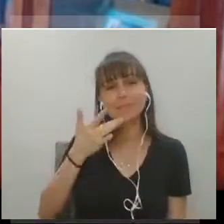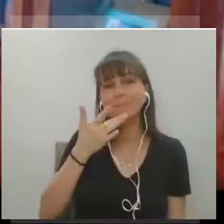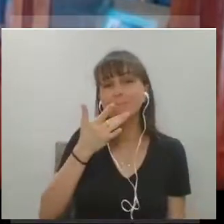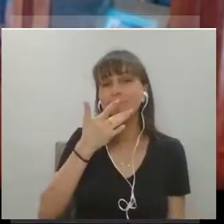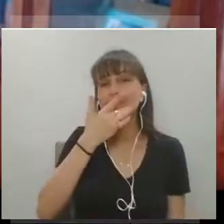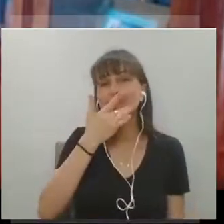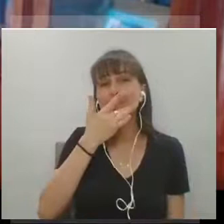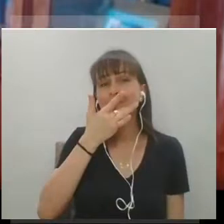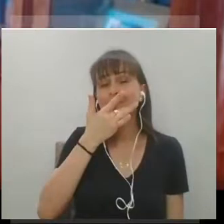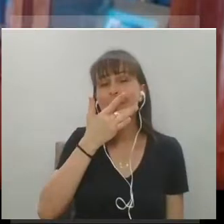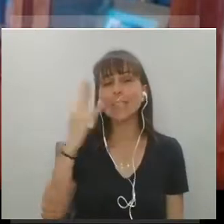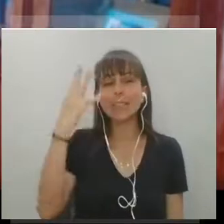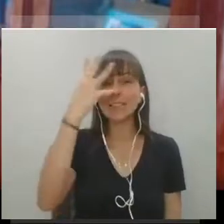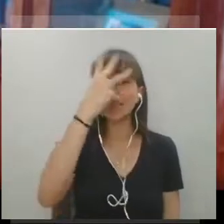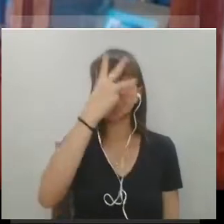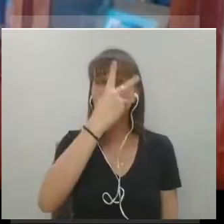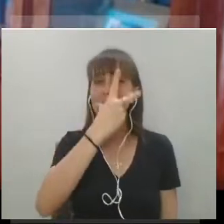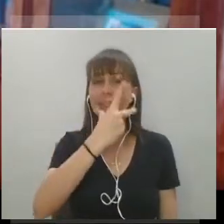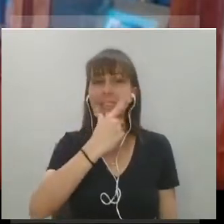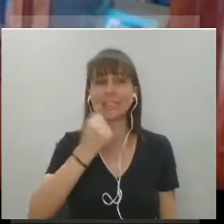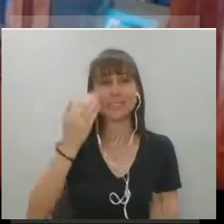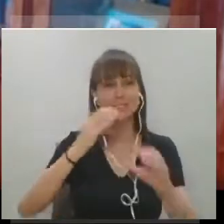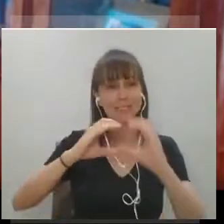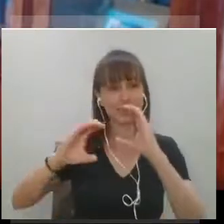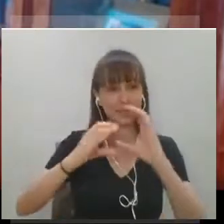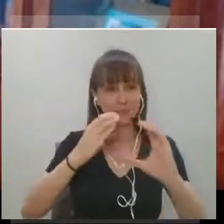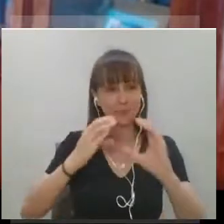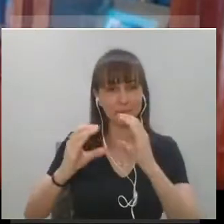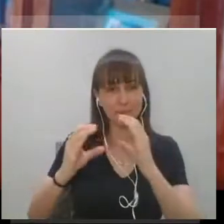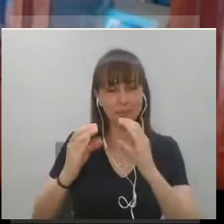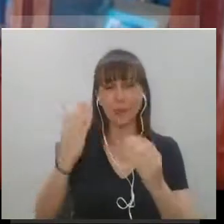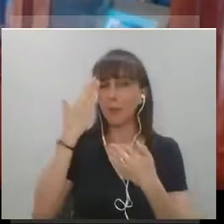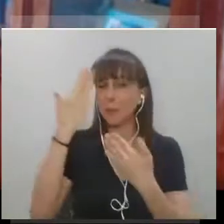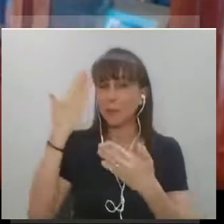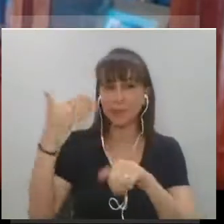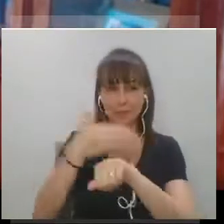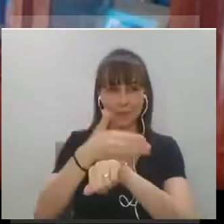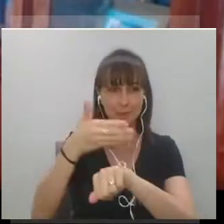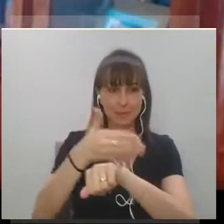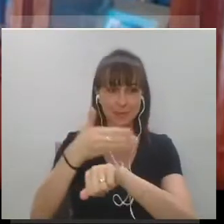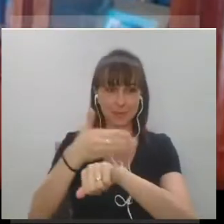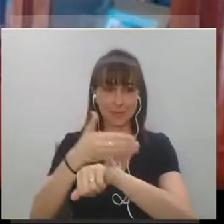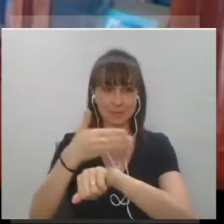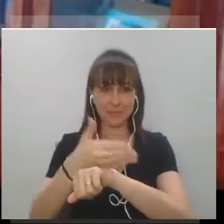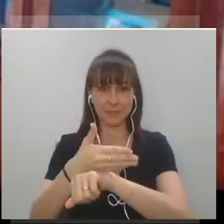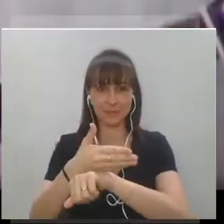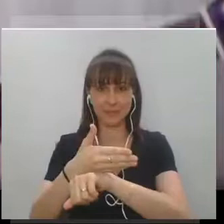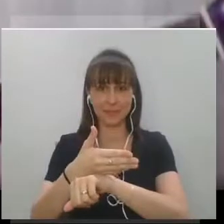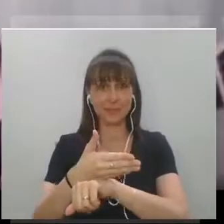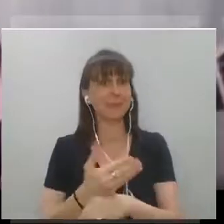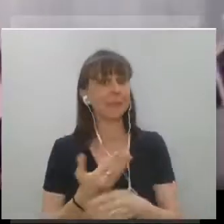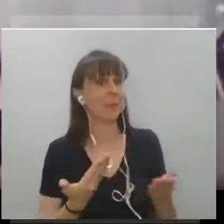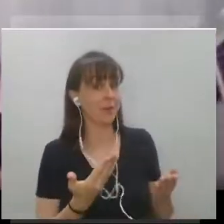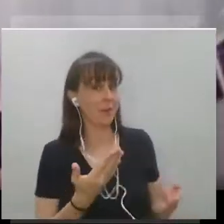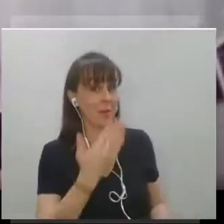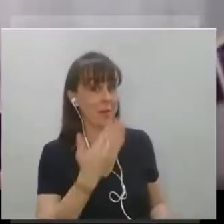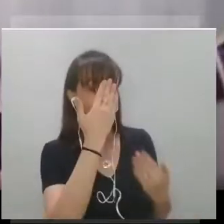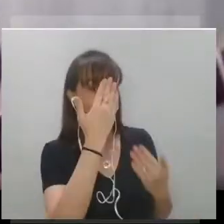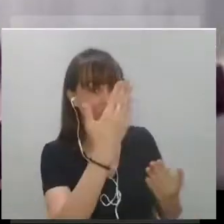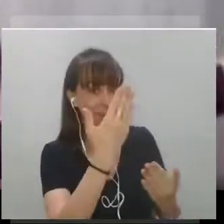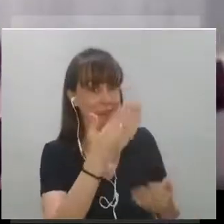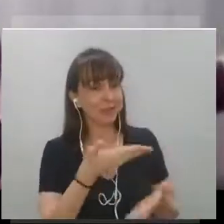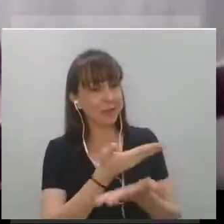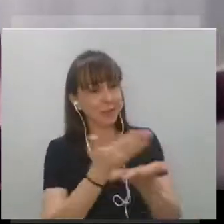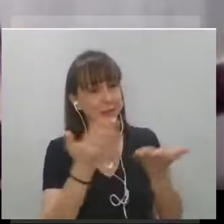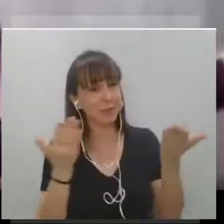canção, tá? Muito obrigada por ter participado aqui conosco. Muito obrigada a vocês também por estar me disponibilizando